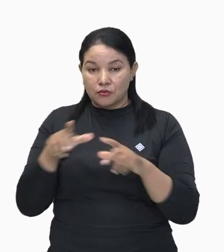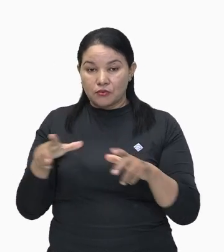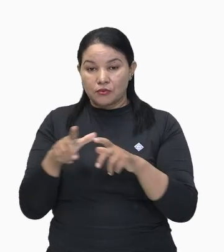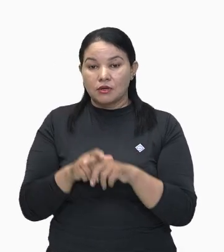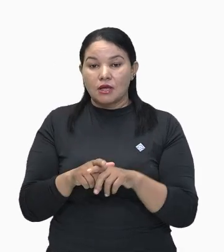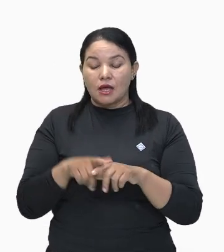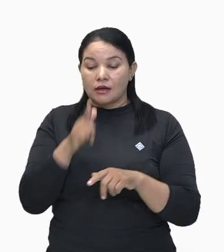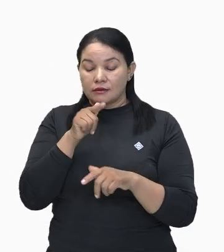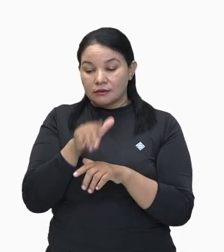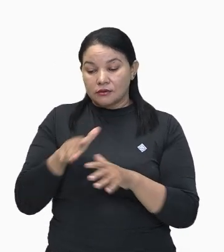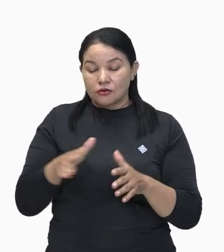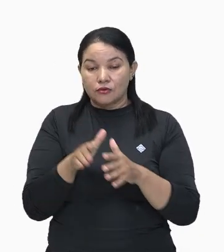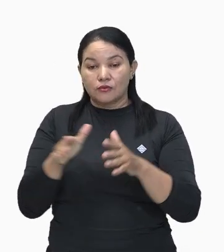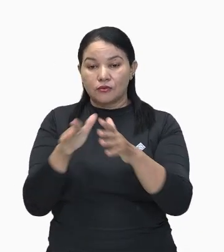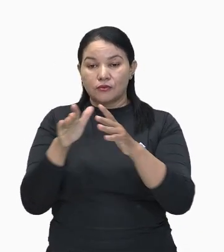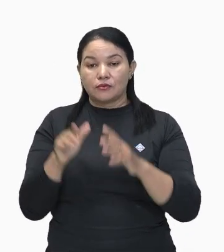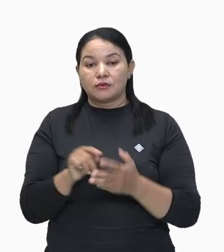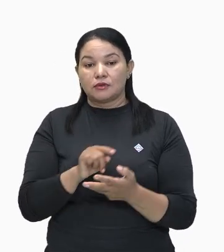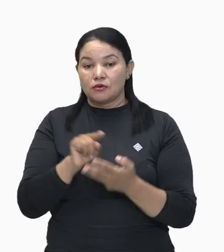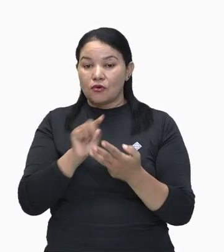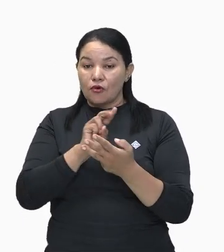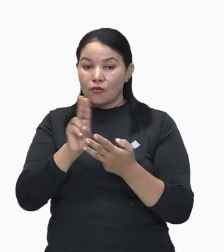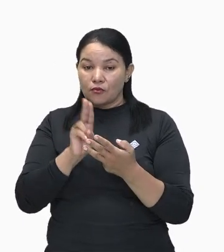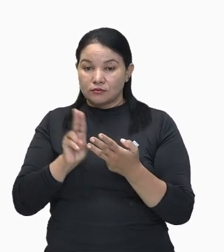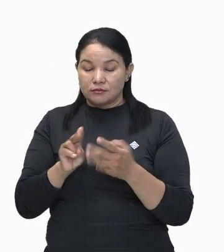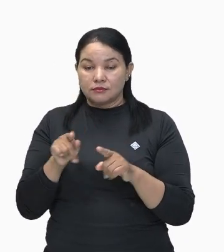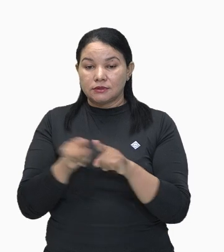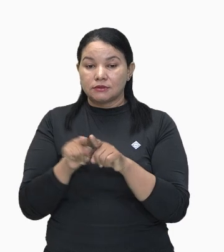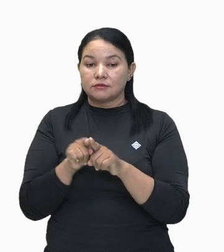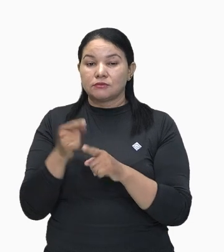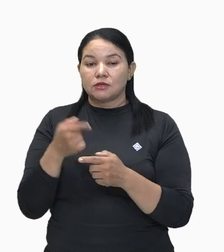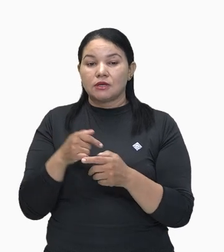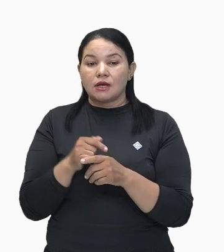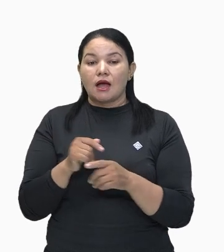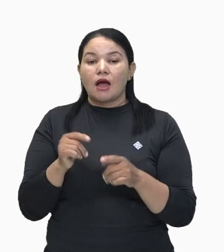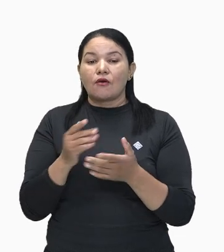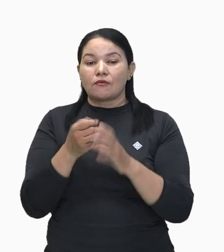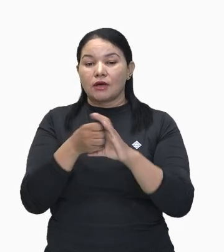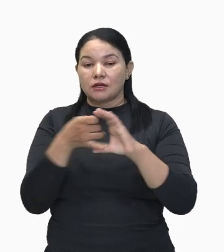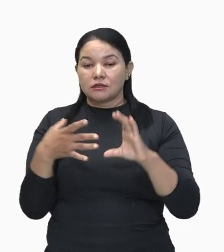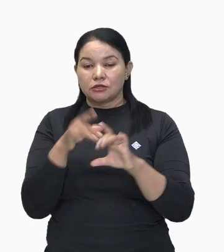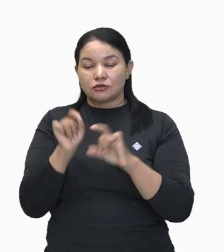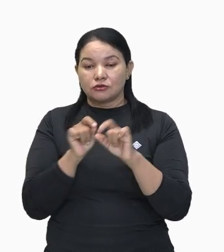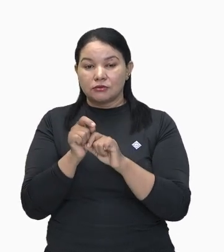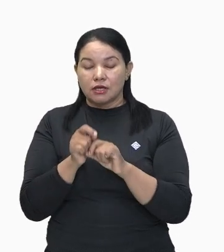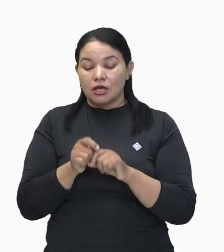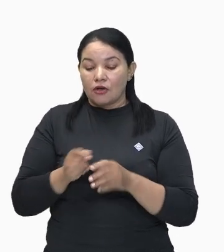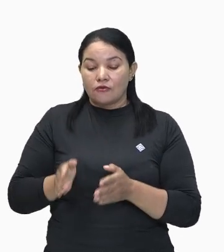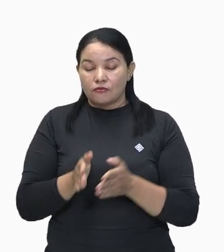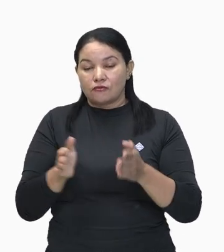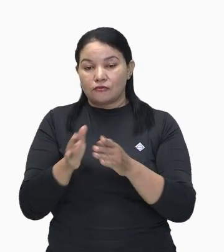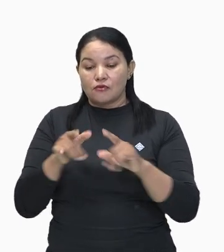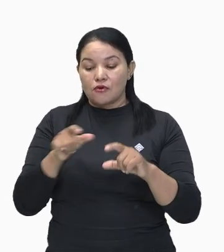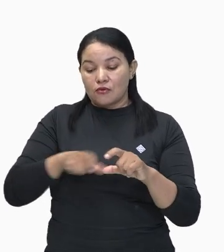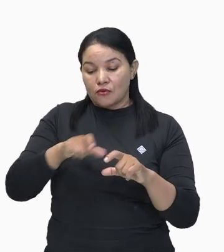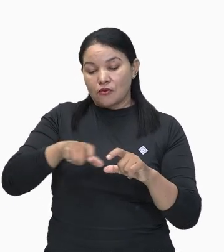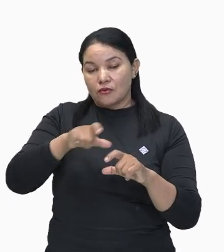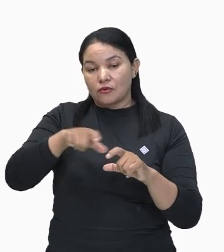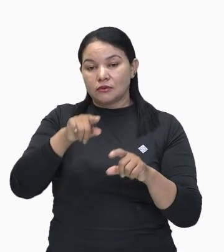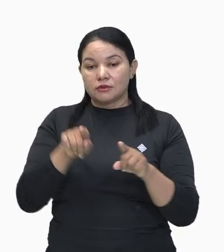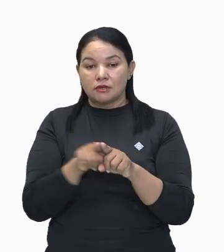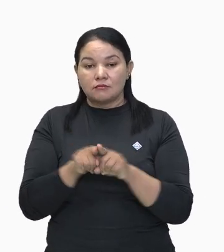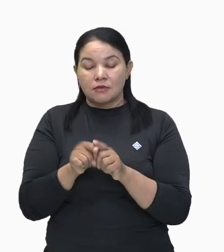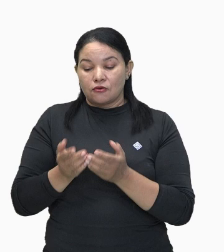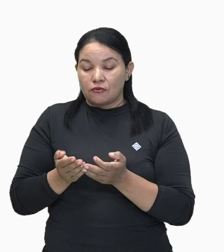Vale do Rio São Lourenço. Ela é caracterizada ali por um eficiente transporte que vai incluir ferrovias, rodovias e vias